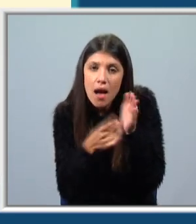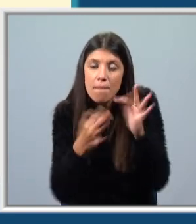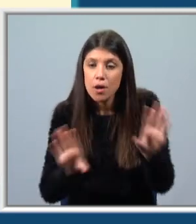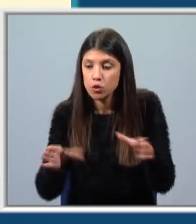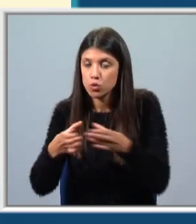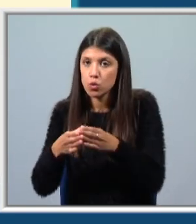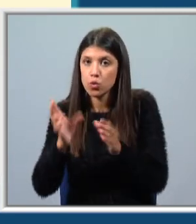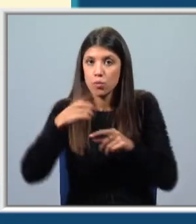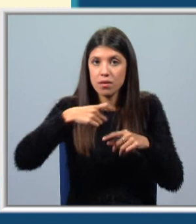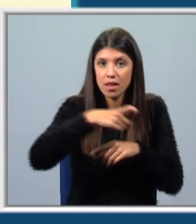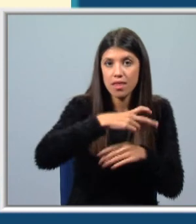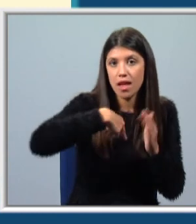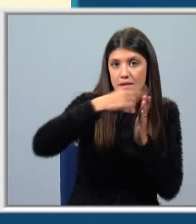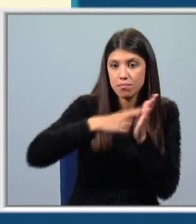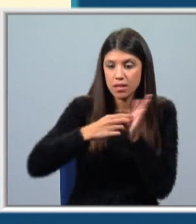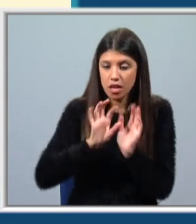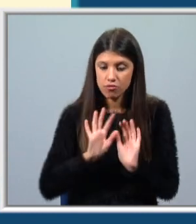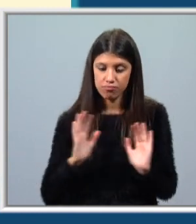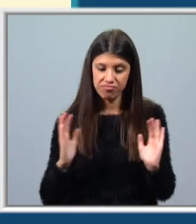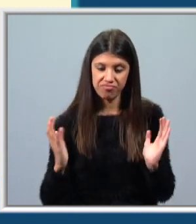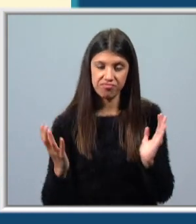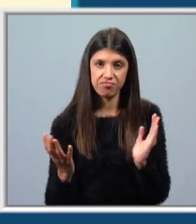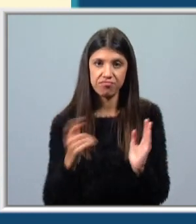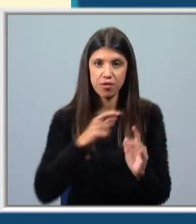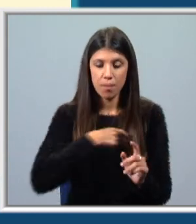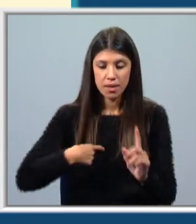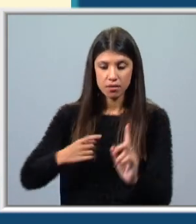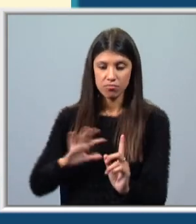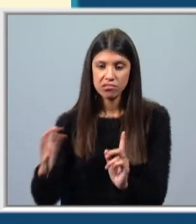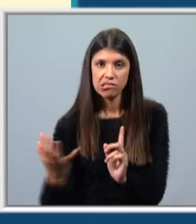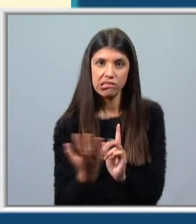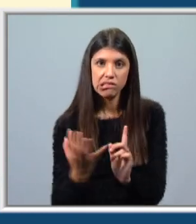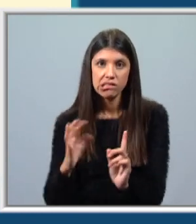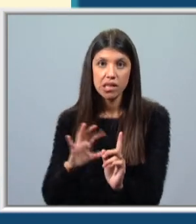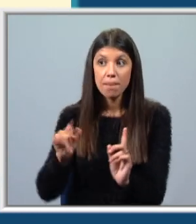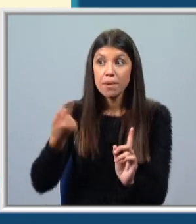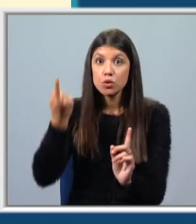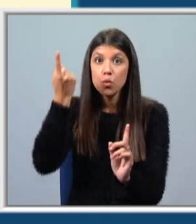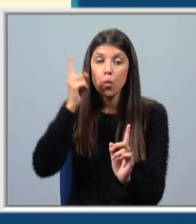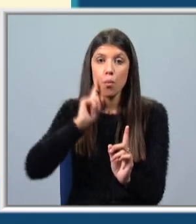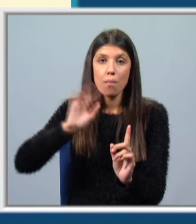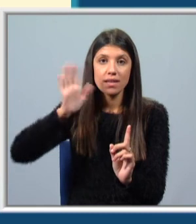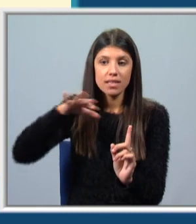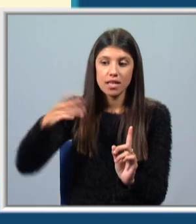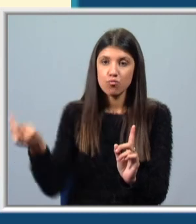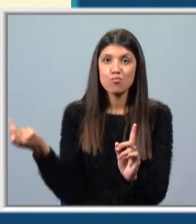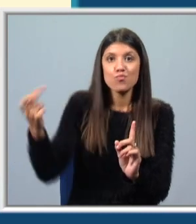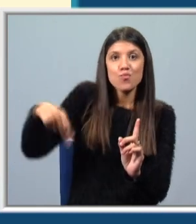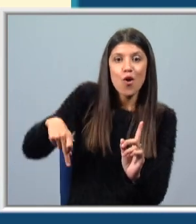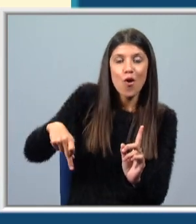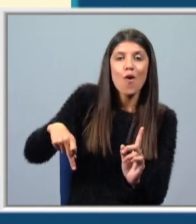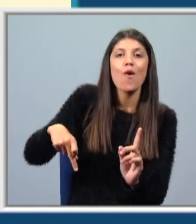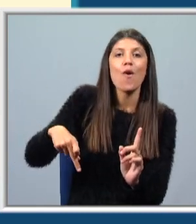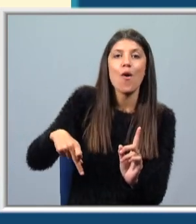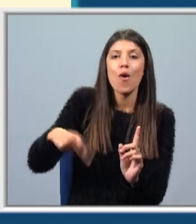de lagartos pintados cercou-o. Tudo pareceu perdido quando uma cientista apareceu com